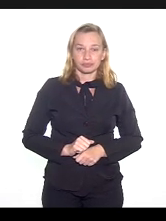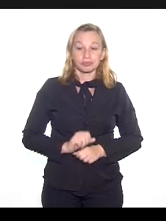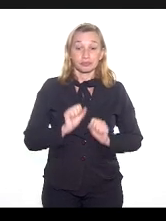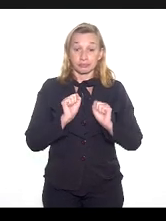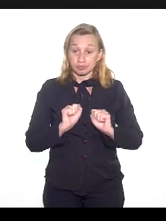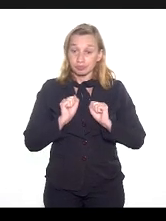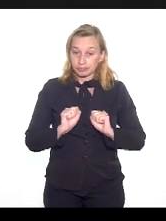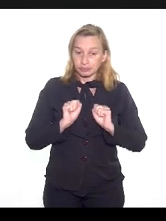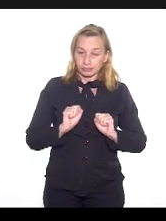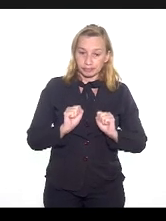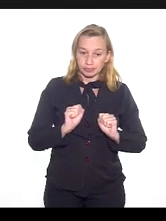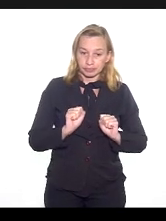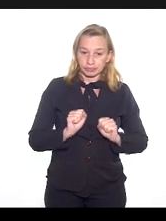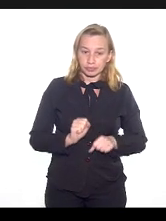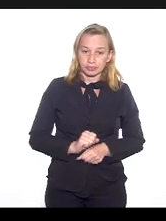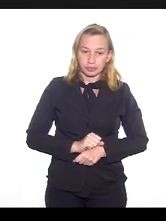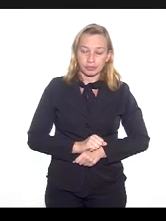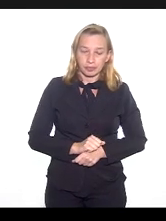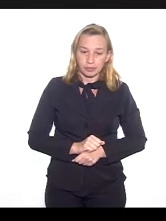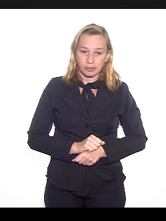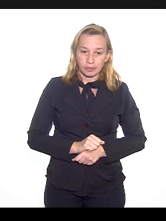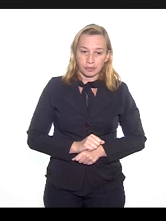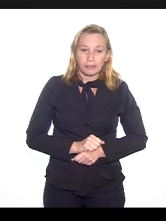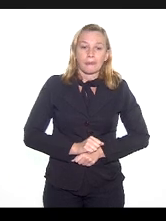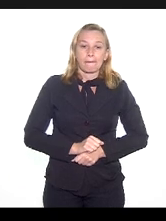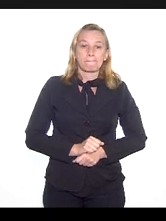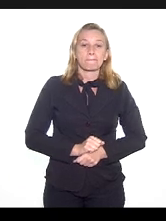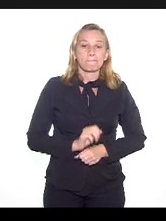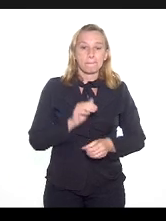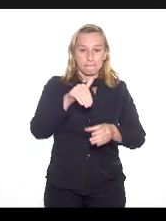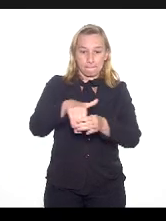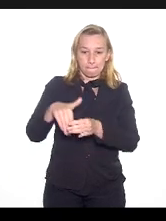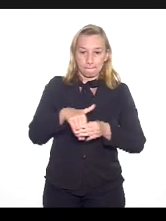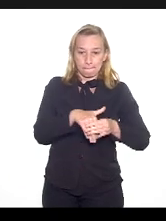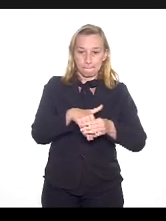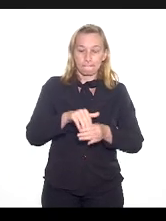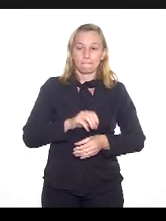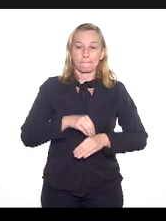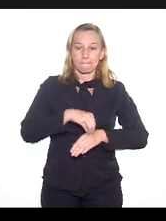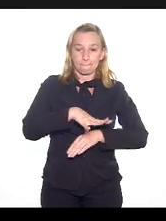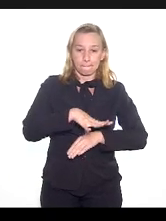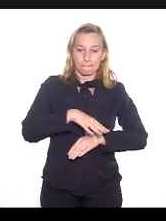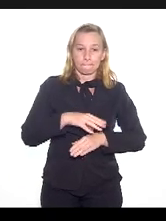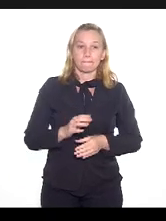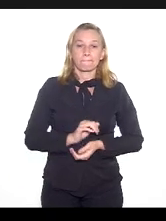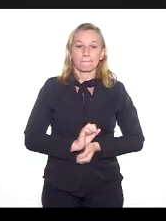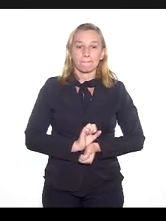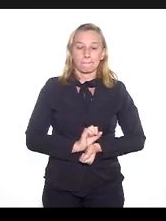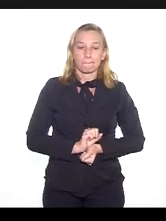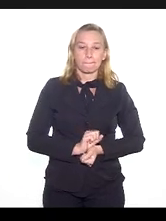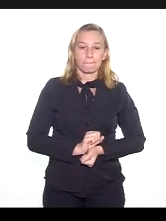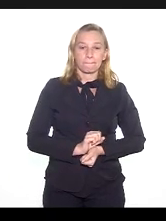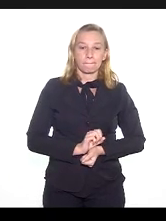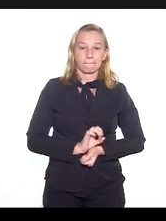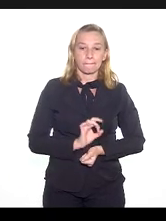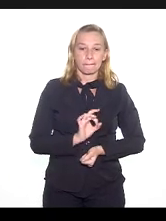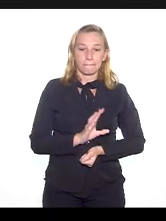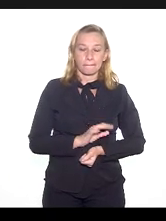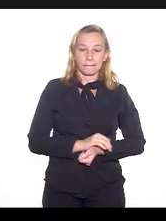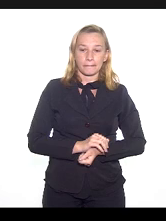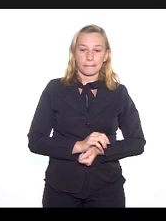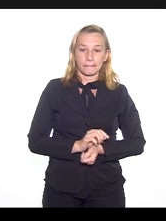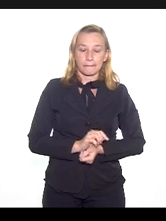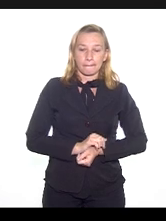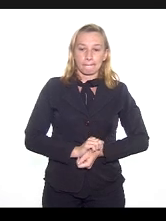Pode ser? Então, vou proceder à votação desse destaque em bloco, como um destaque só de aperfeiçoamento da